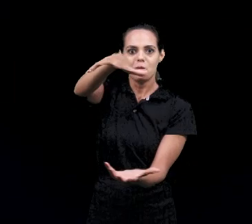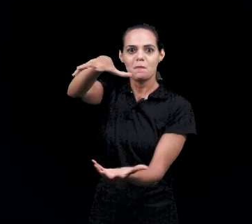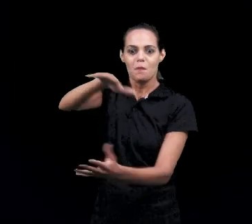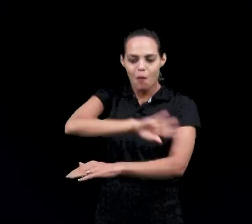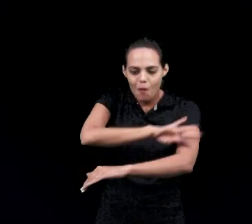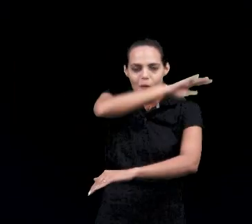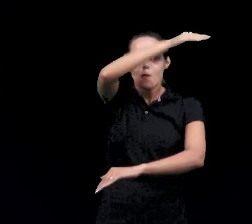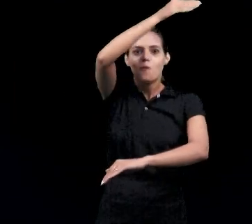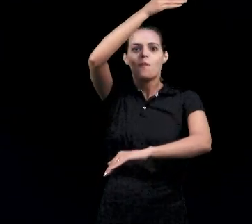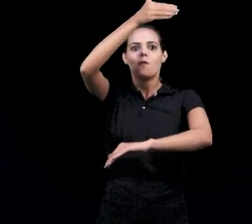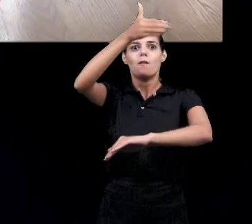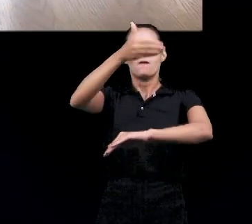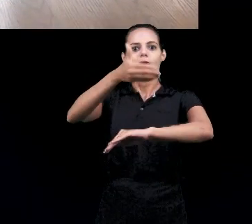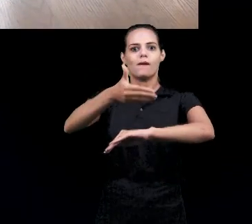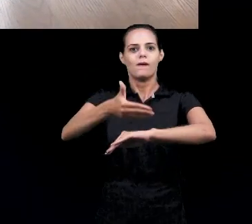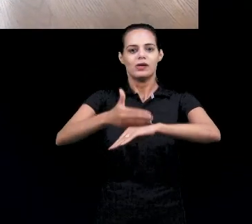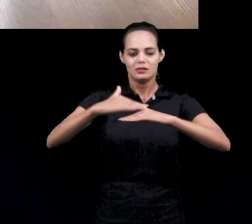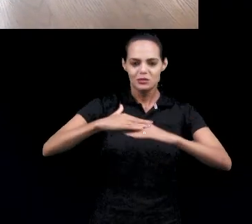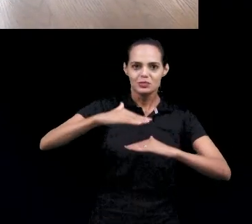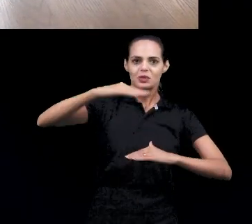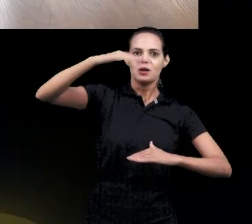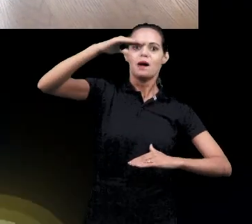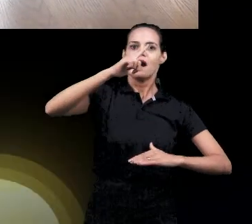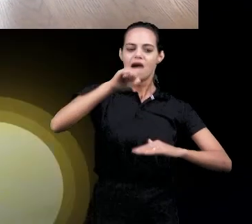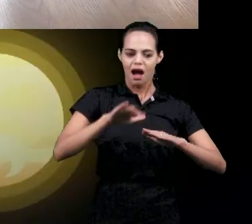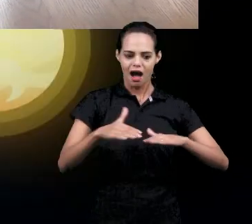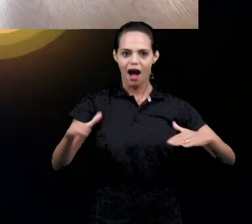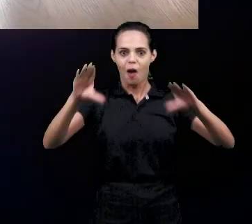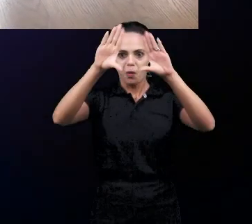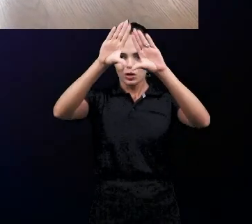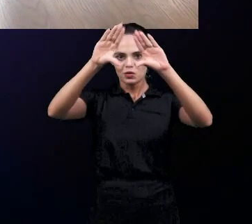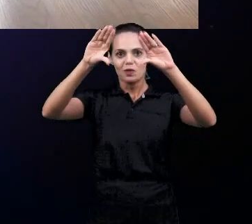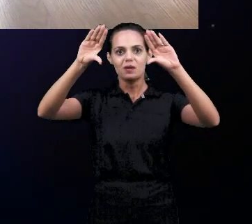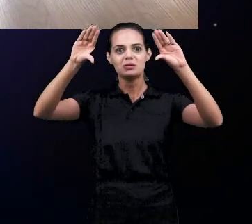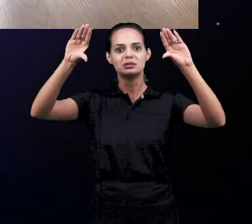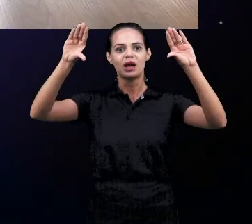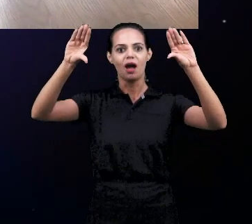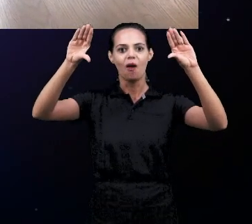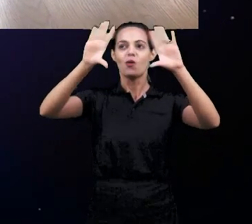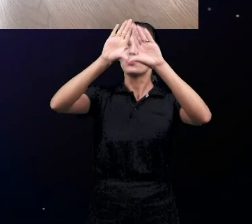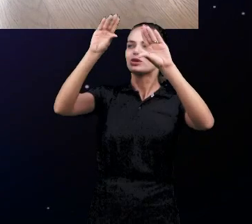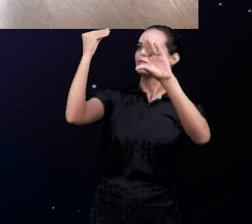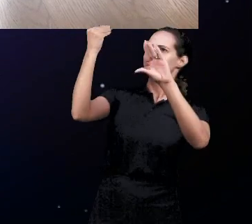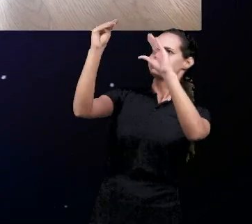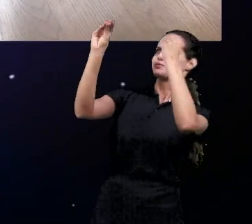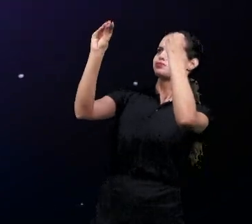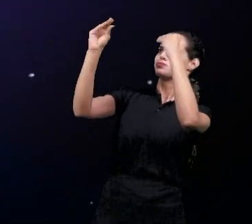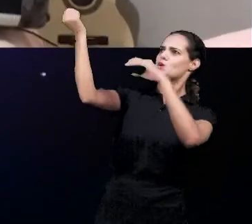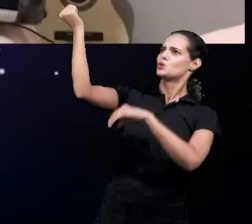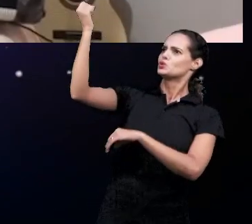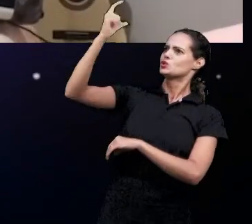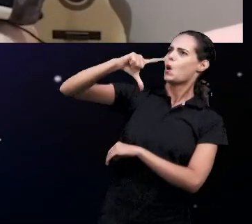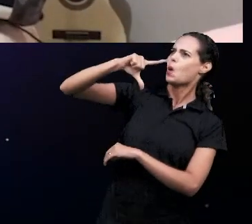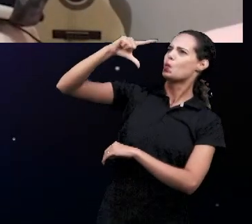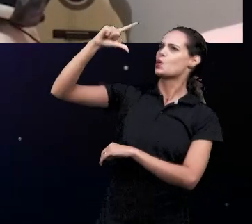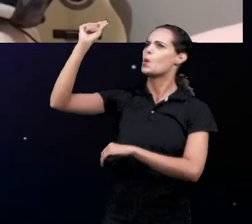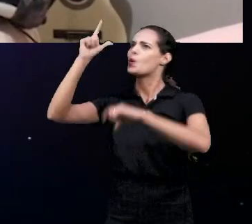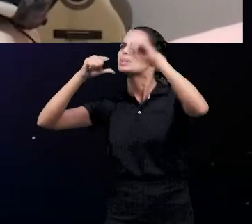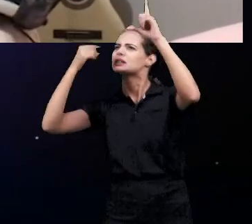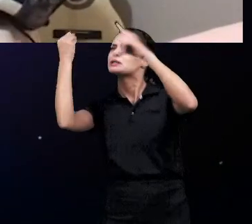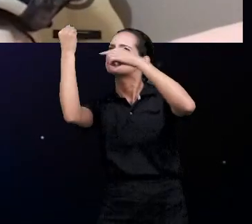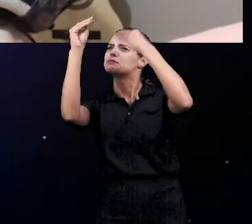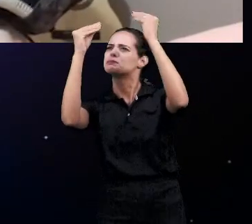montes, separaste mares. No céu puseste o sol e a lua, somente ao